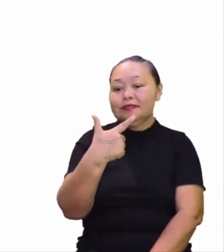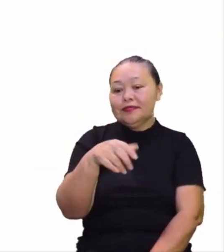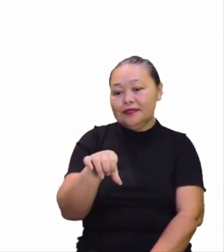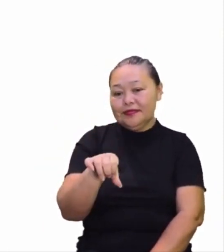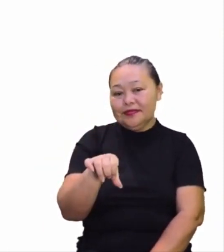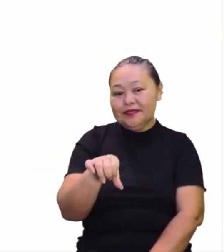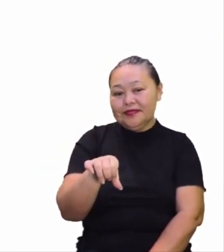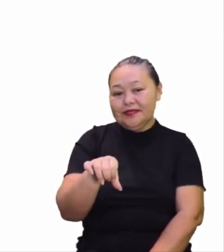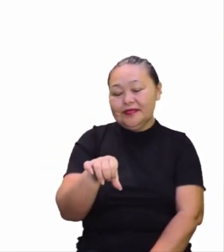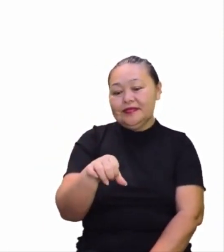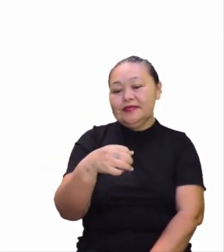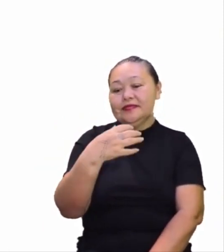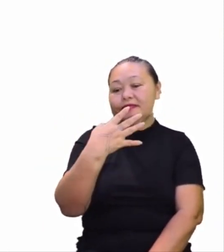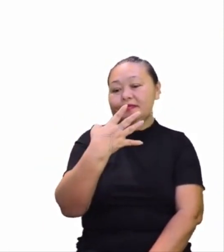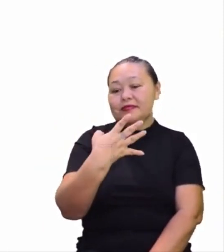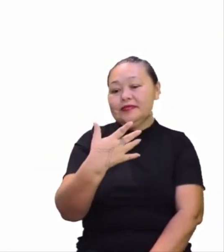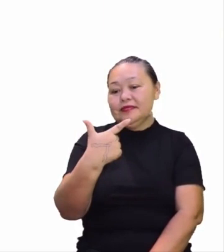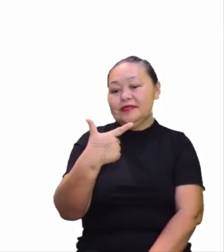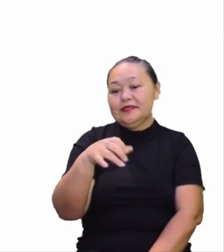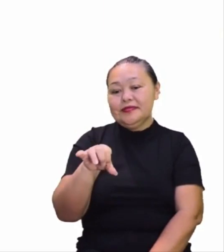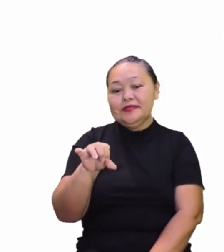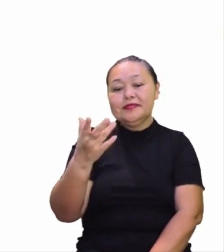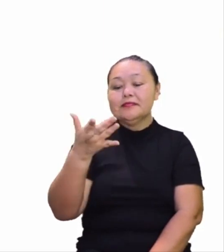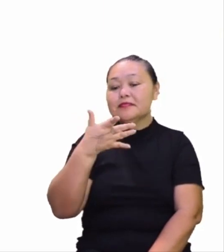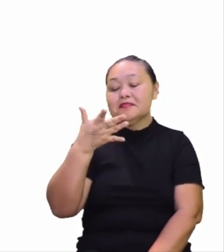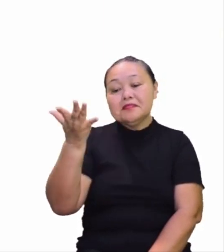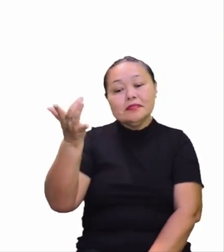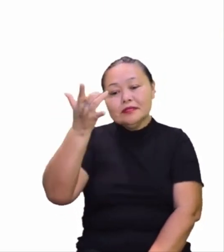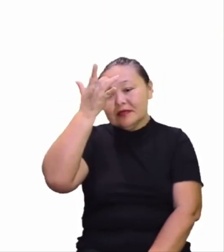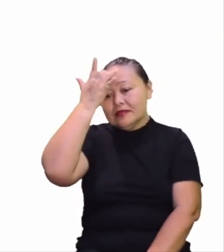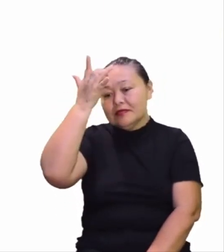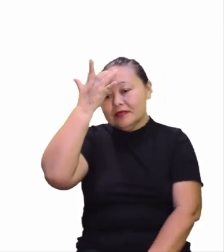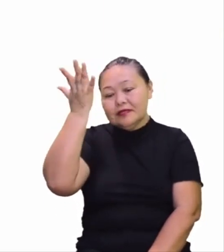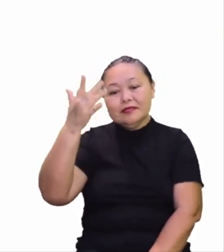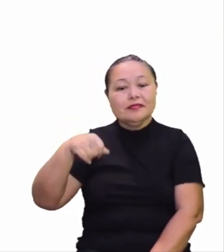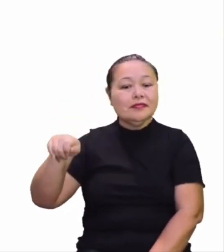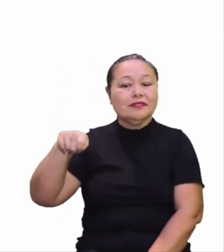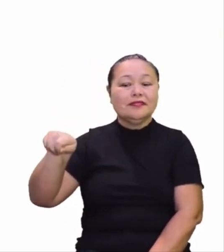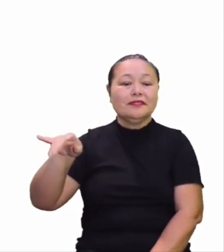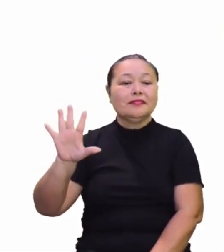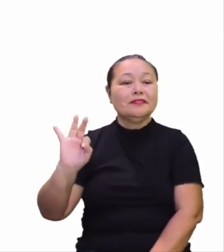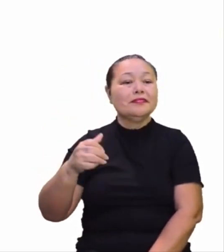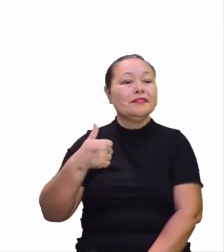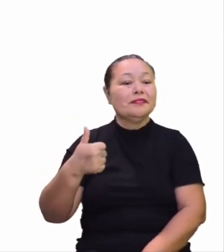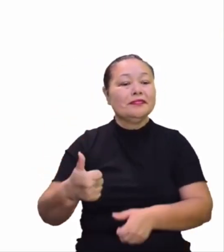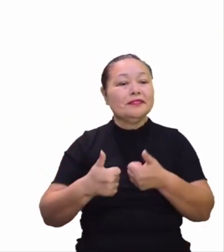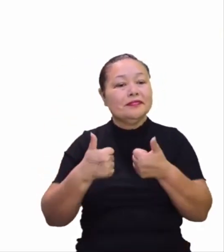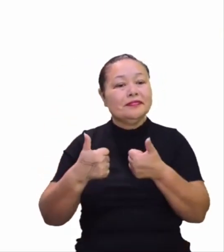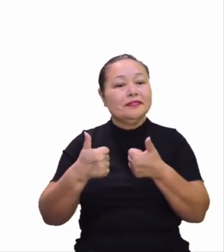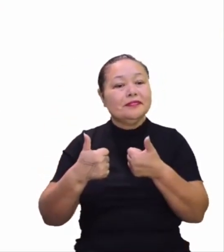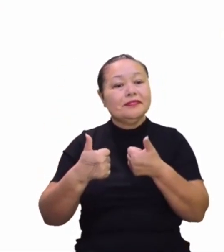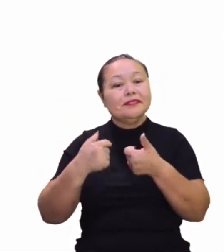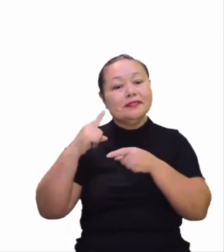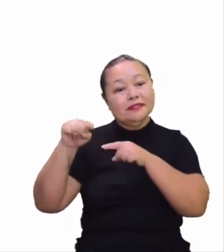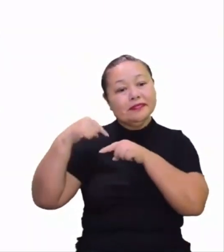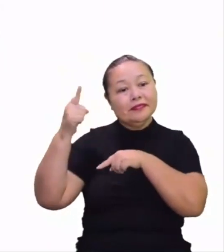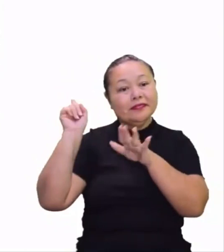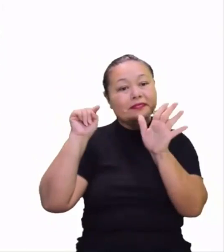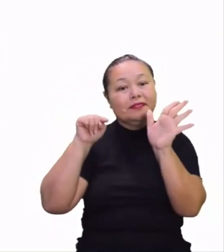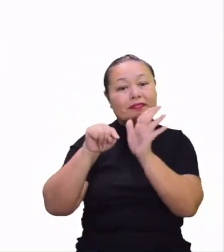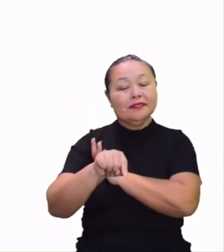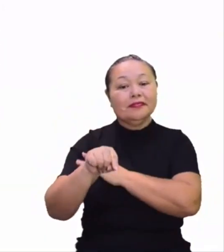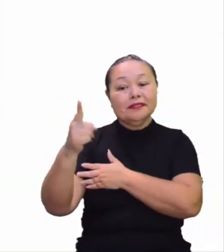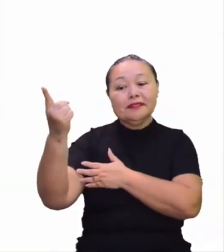429, Rogério. Então, estava aí, mamão com açúcar para os queridos alunos. Demais. Exatamente. Beleza. Vamos para a